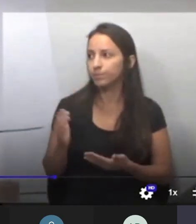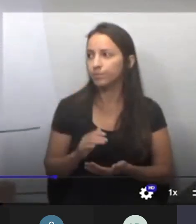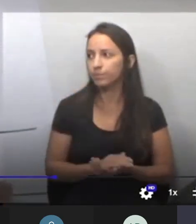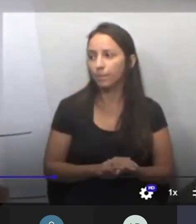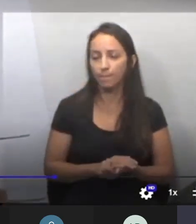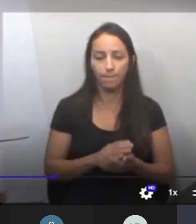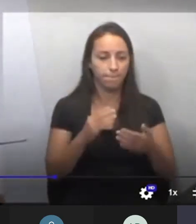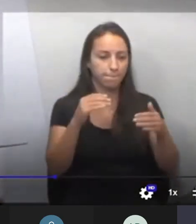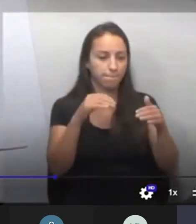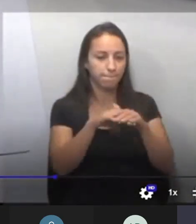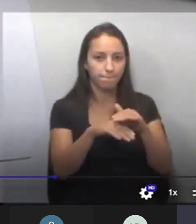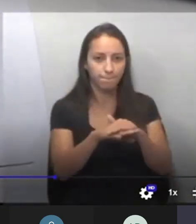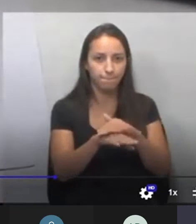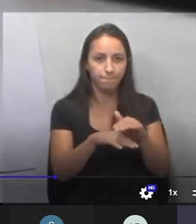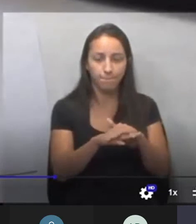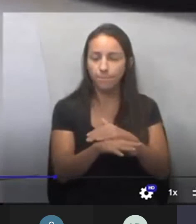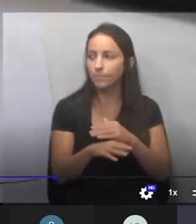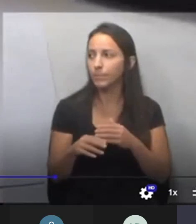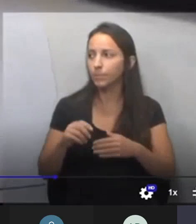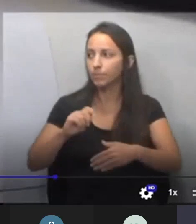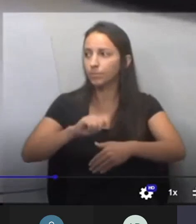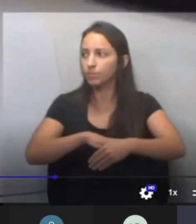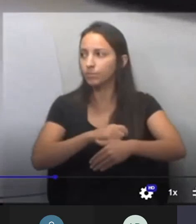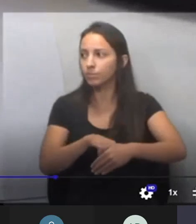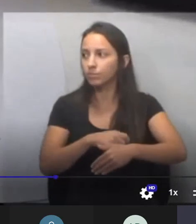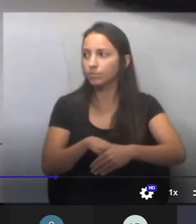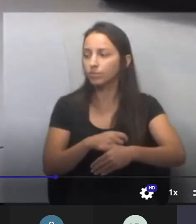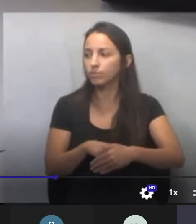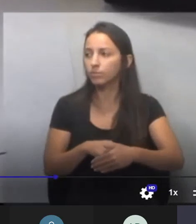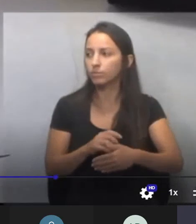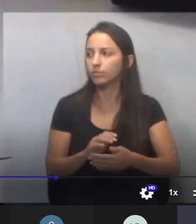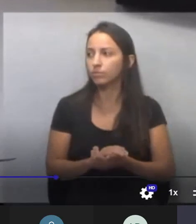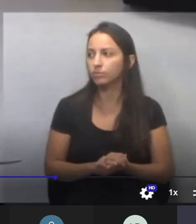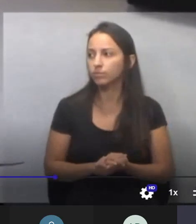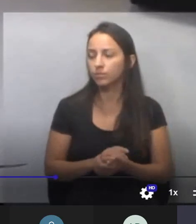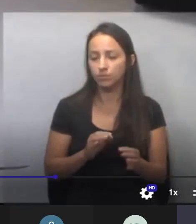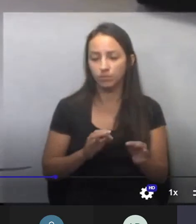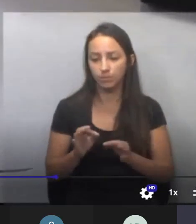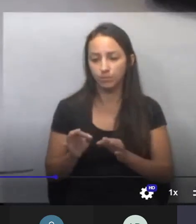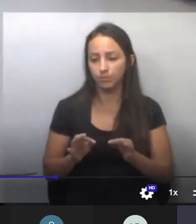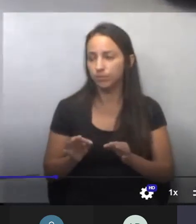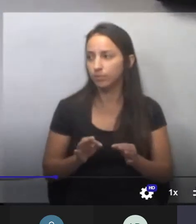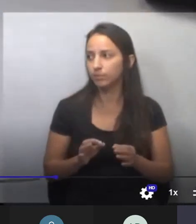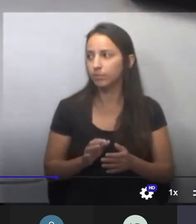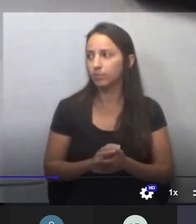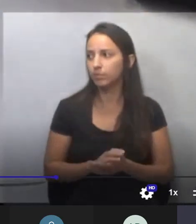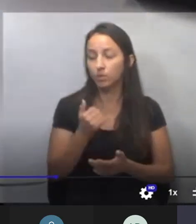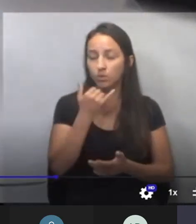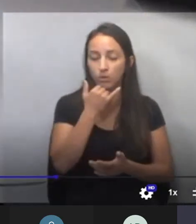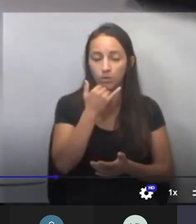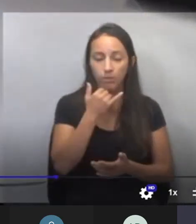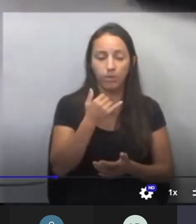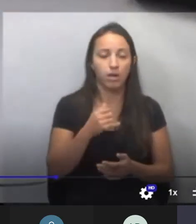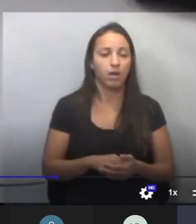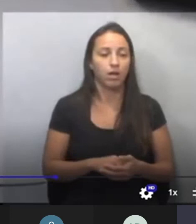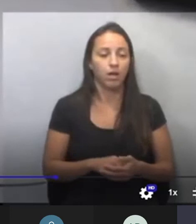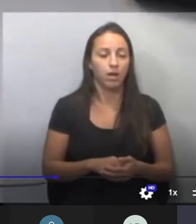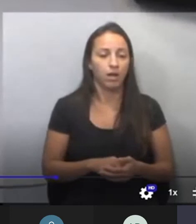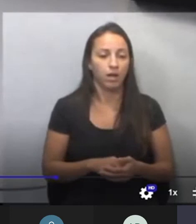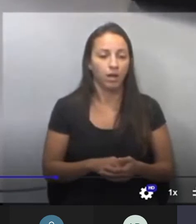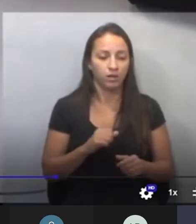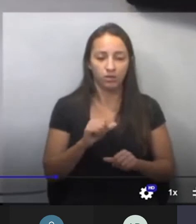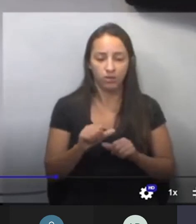o armazenamento, a cocção e o preparo. Ou melhor, ao contrário,